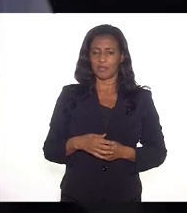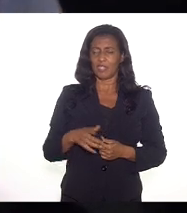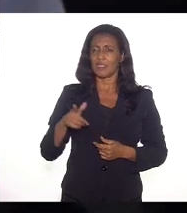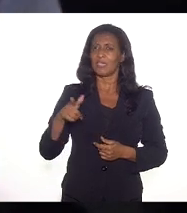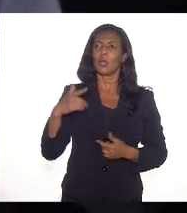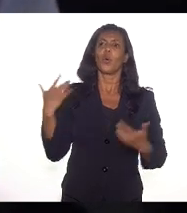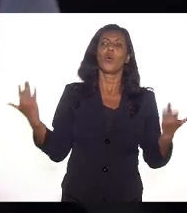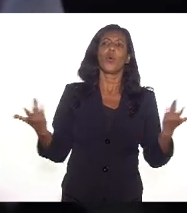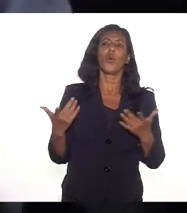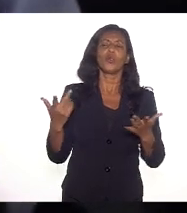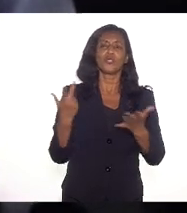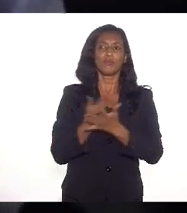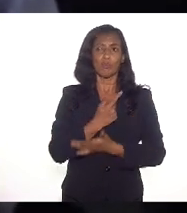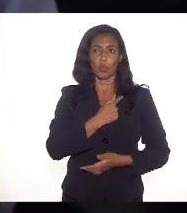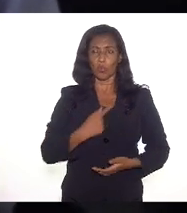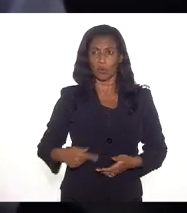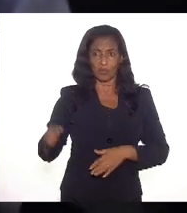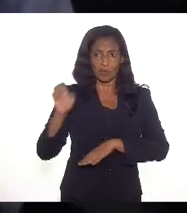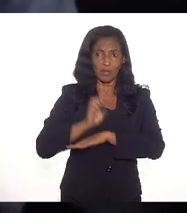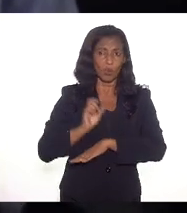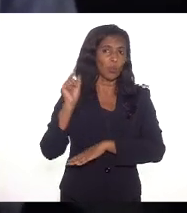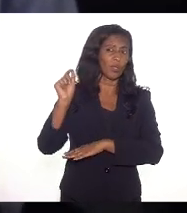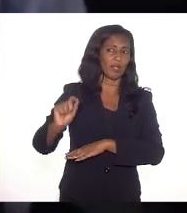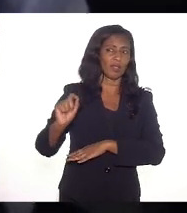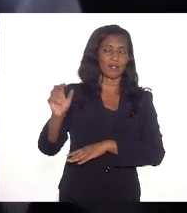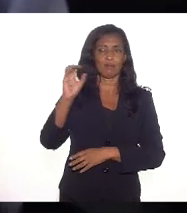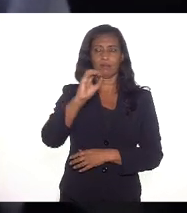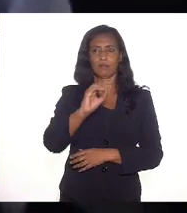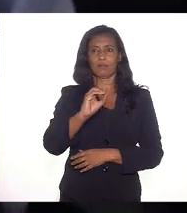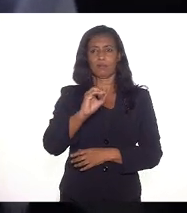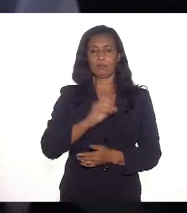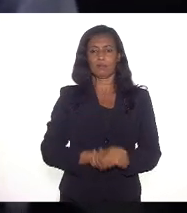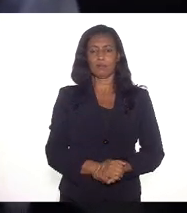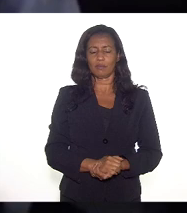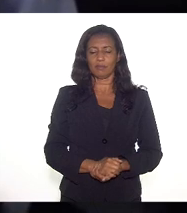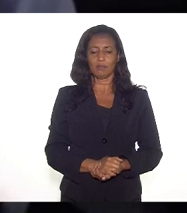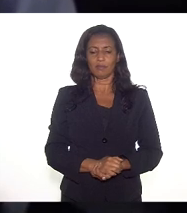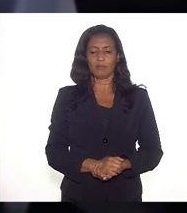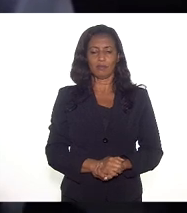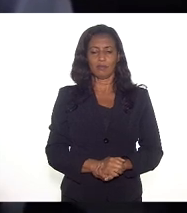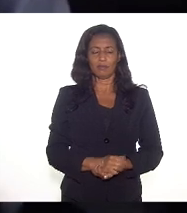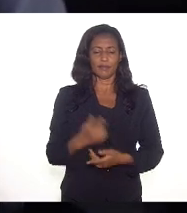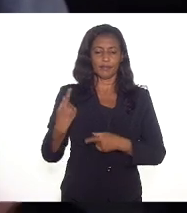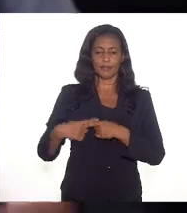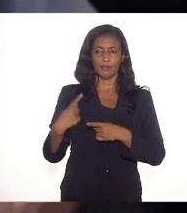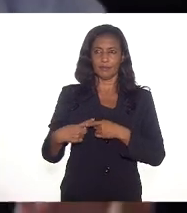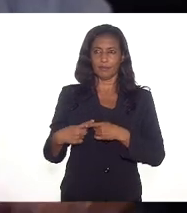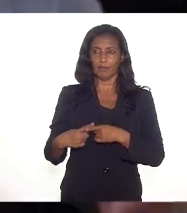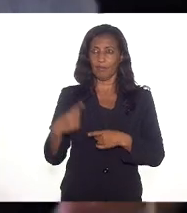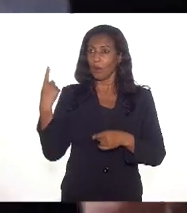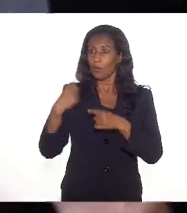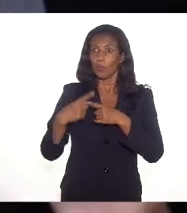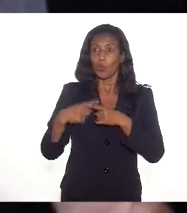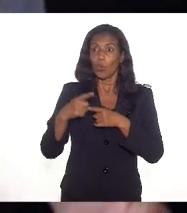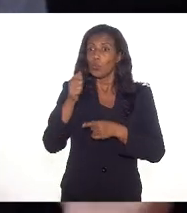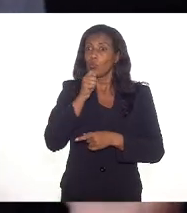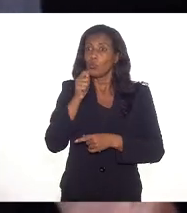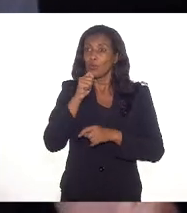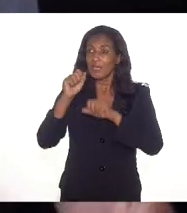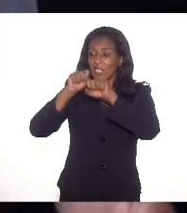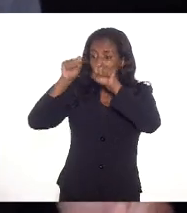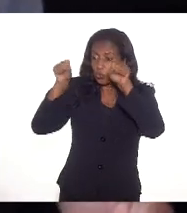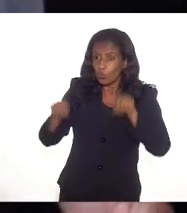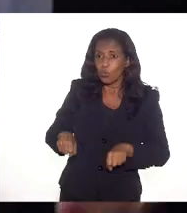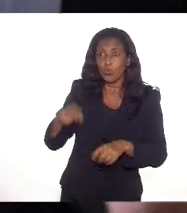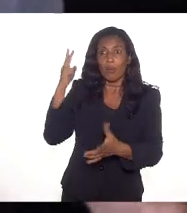sendo utilizado hoje pelo governo do Estado? Zero. Zero. Por quê? Porque não se tem estrutura de